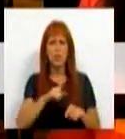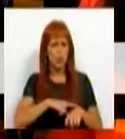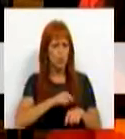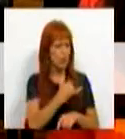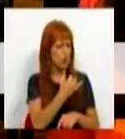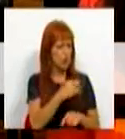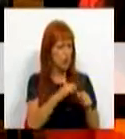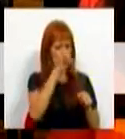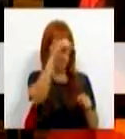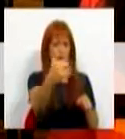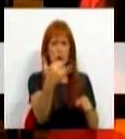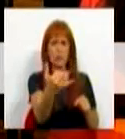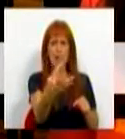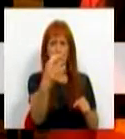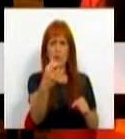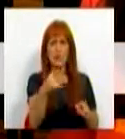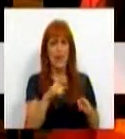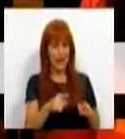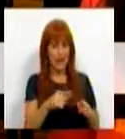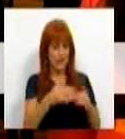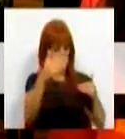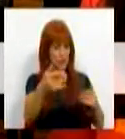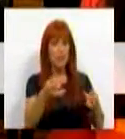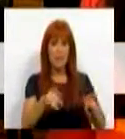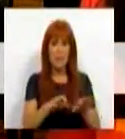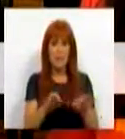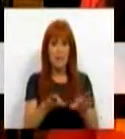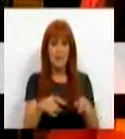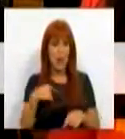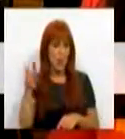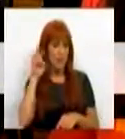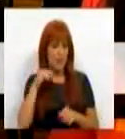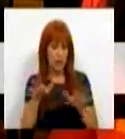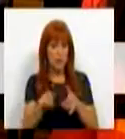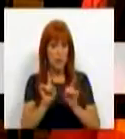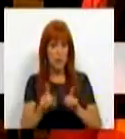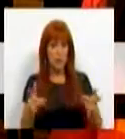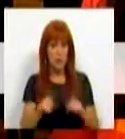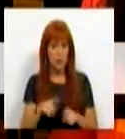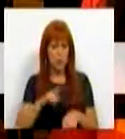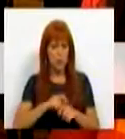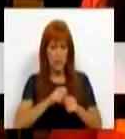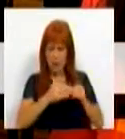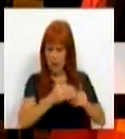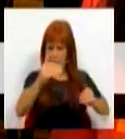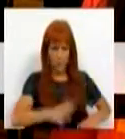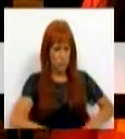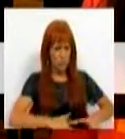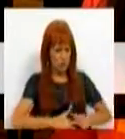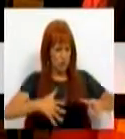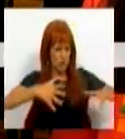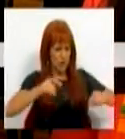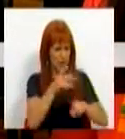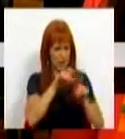período de 2008 a 2013. Este também é, conforme já ouvimos nesta comissão, um período de grande crescimento do banco,